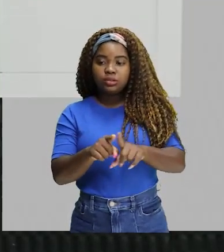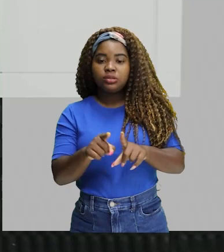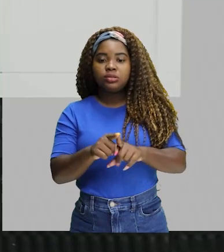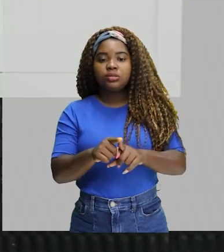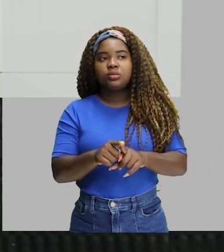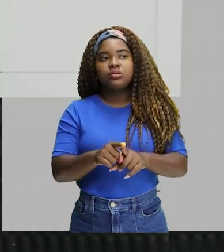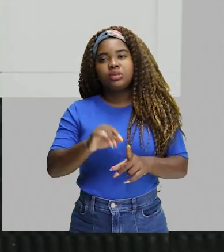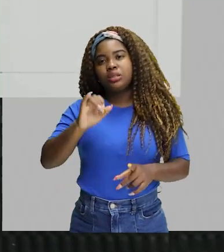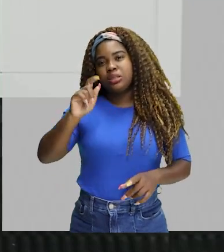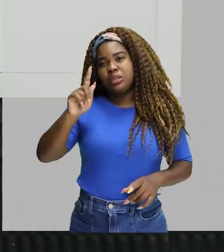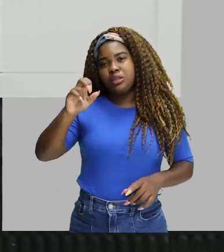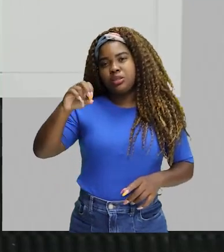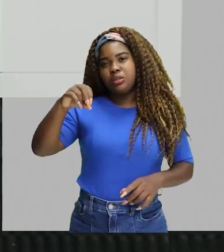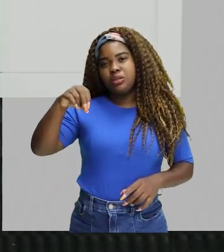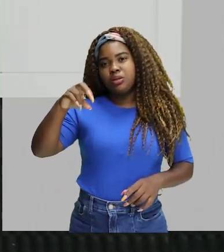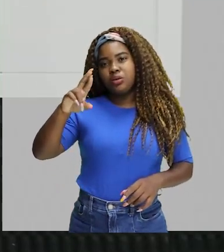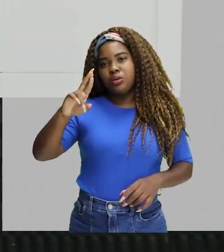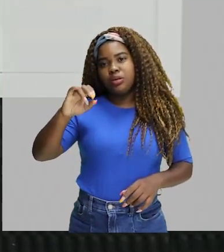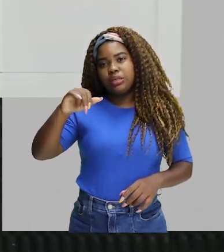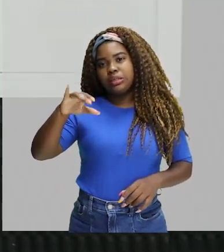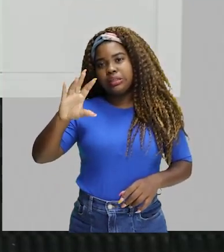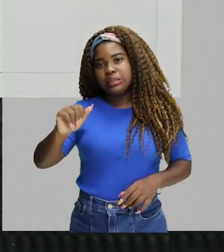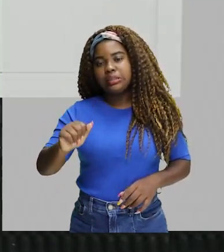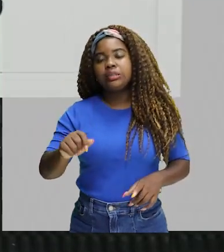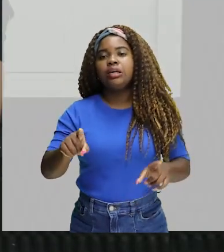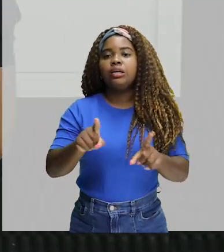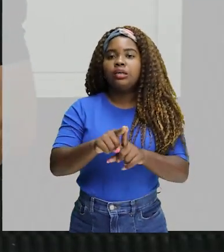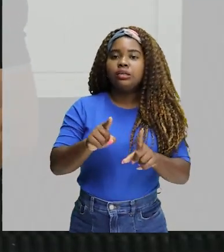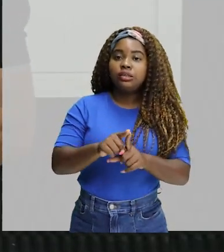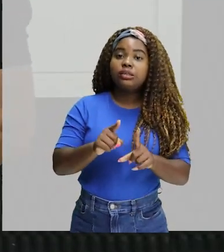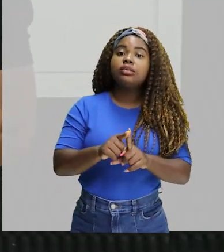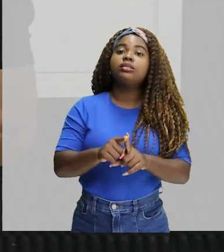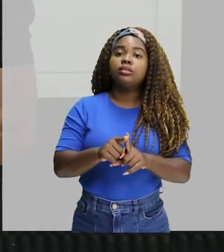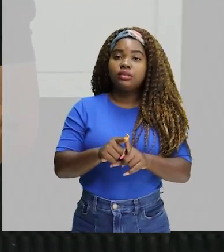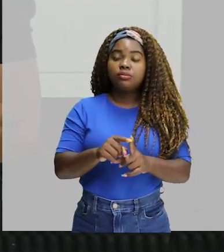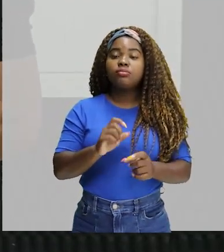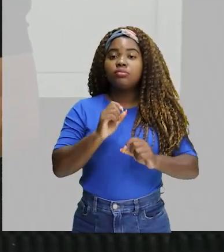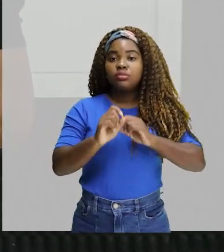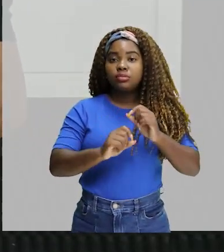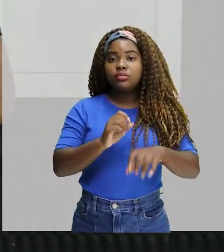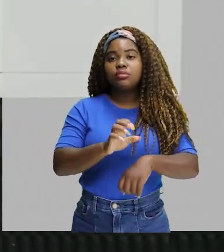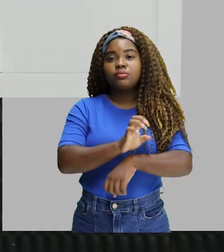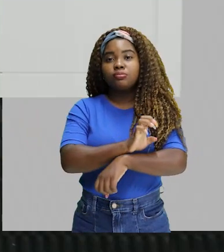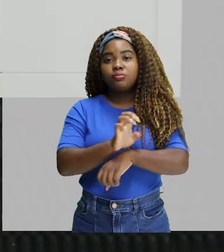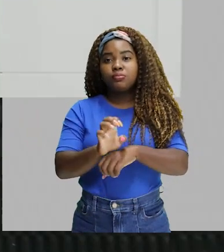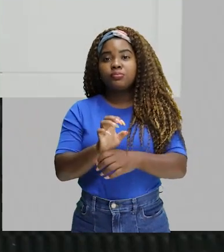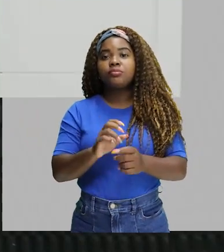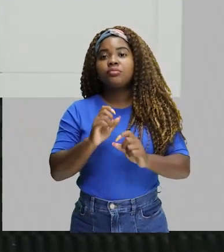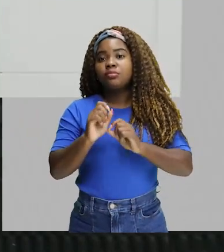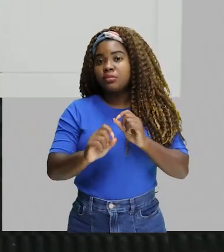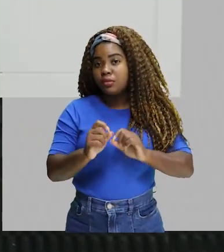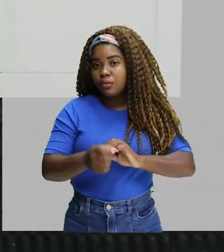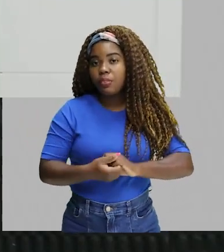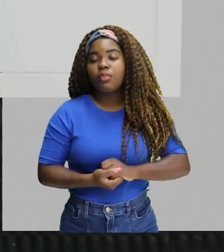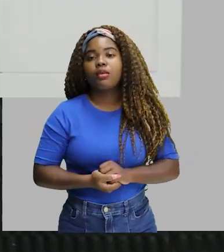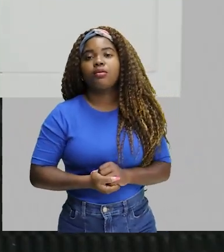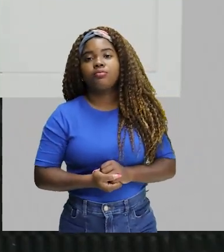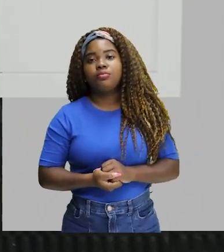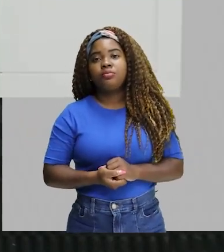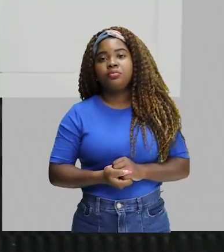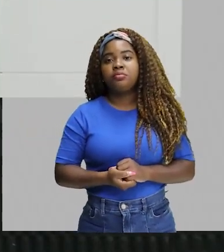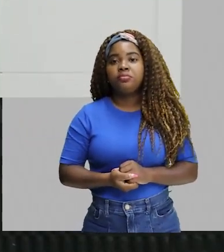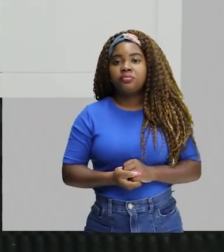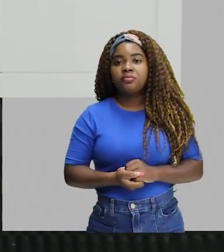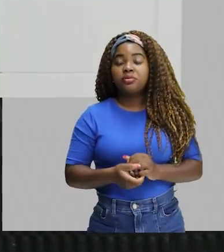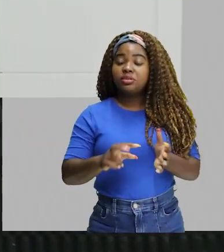parir ideias, ok? Parir é a luz, dar a luz, ok? E é uma dor, dizem aí que é